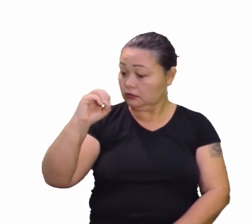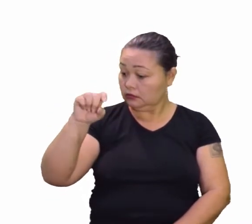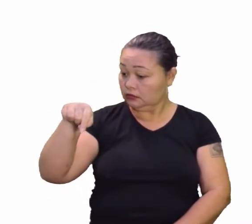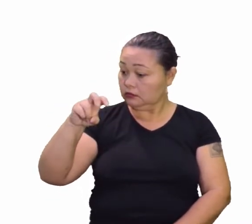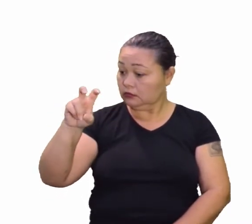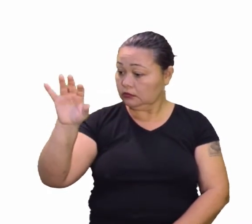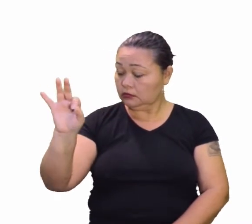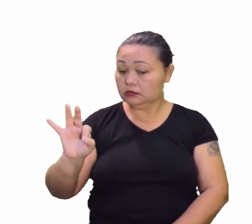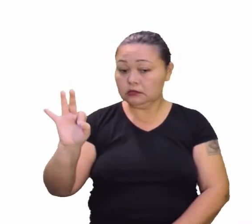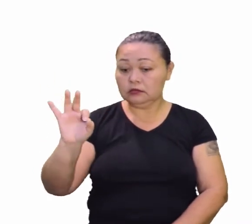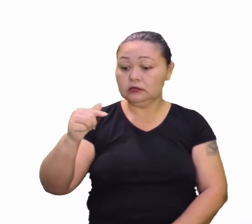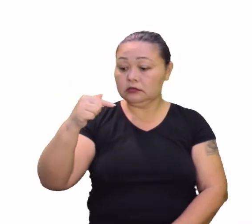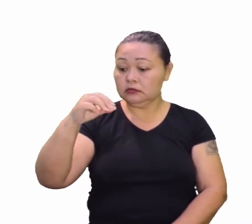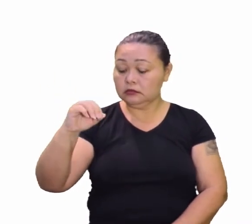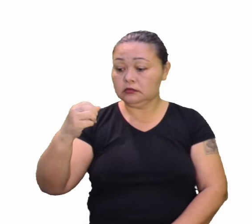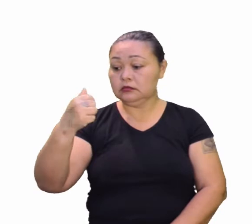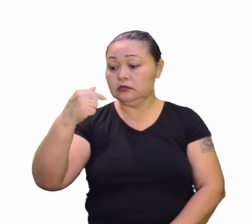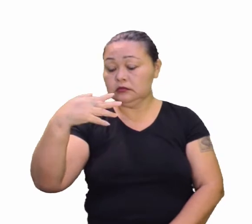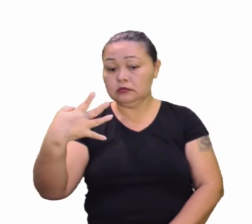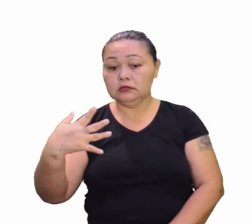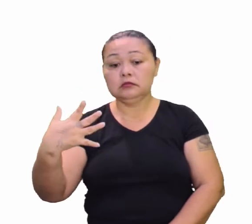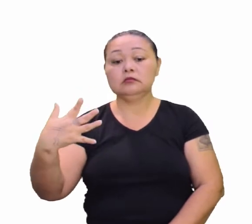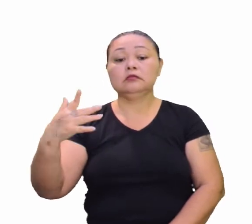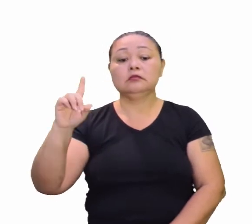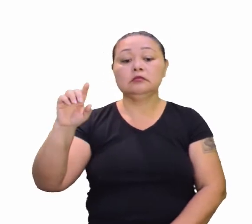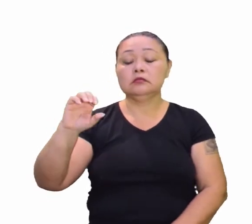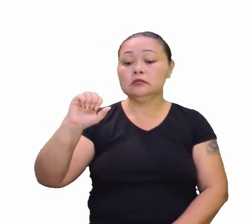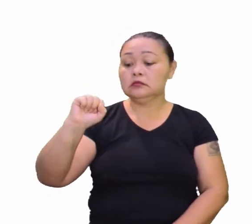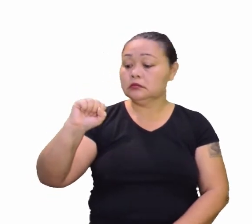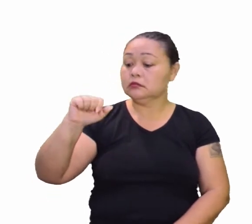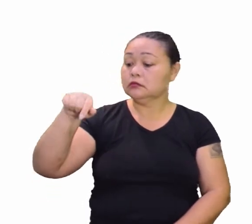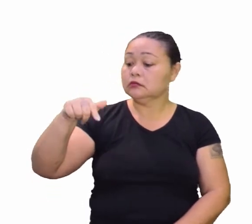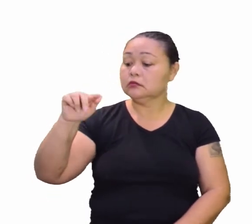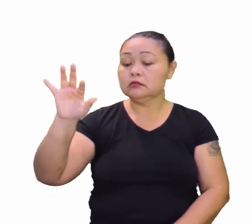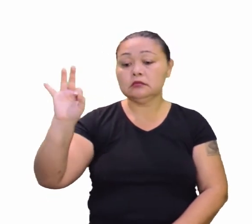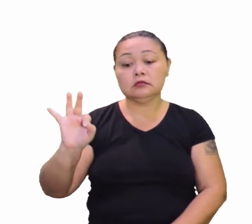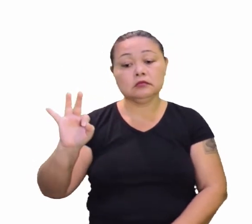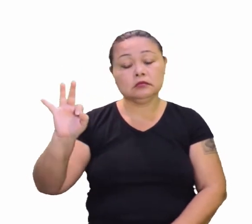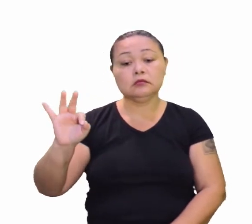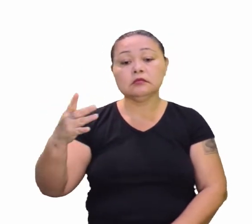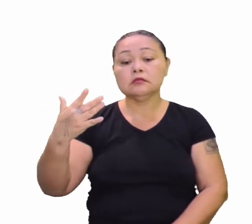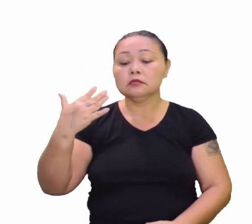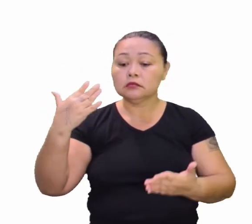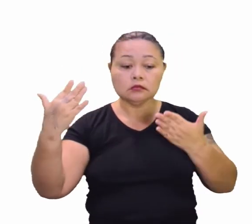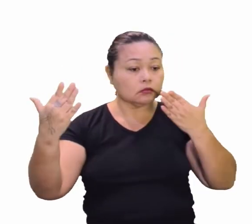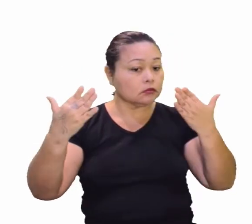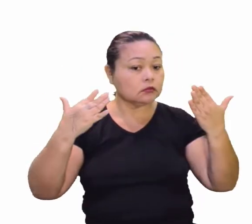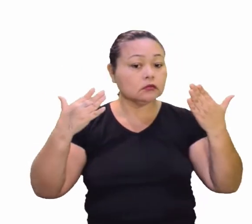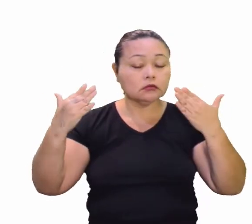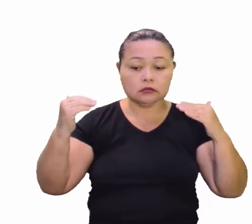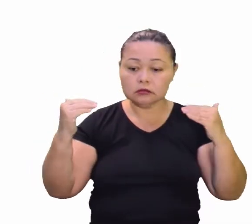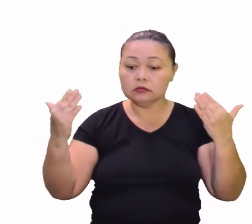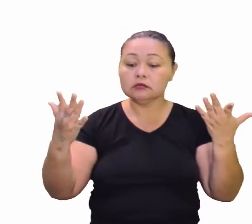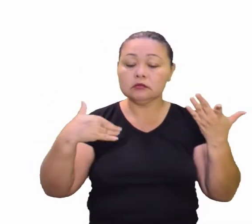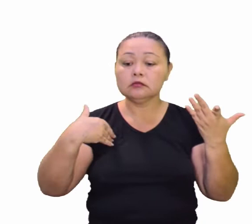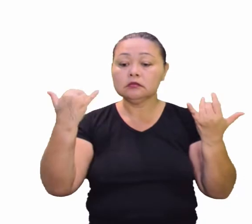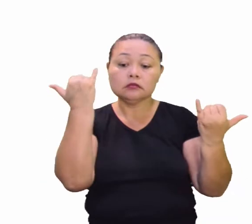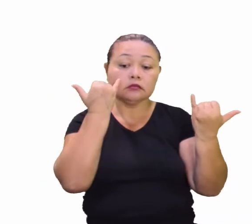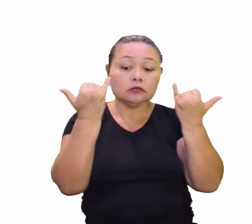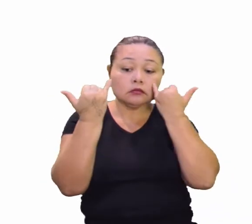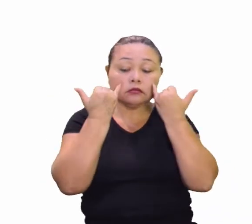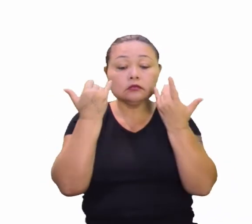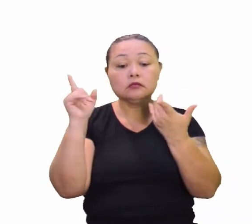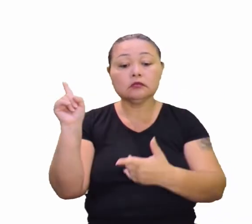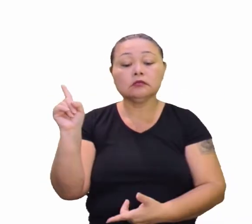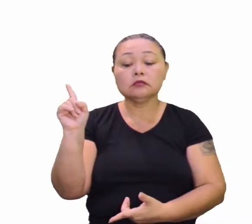0,5%, de 70 a 74 em 2010, 0,7%. Então, a gente tem essas